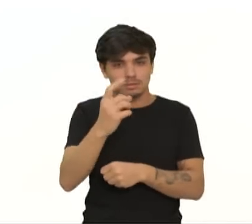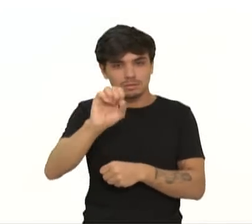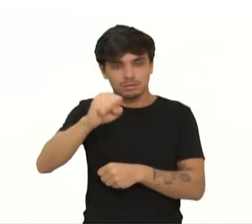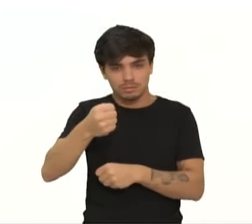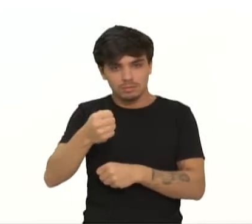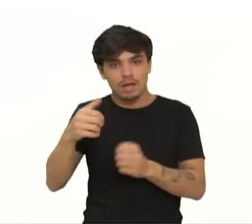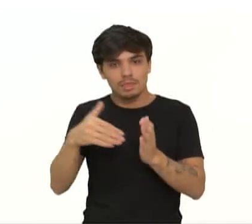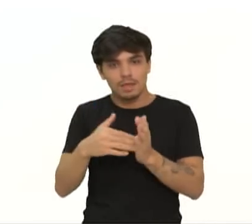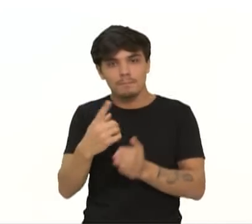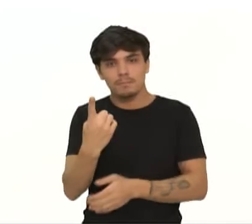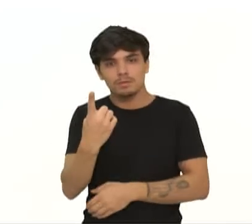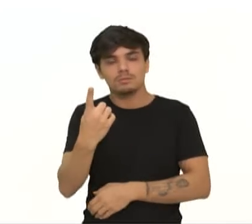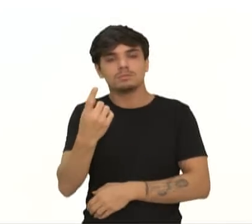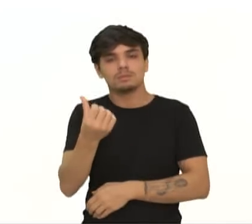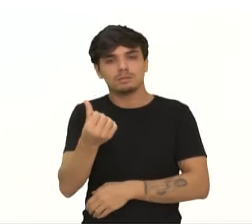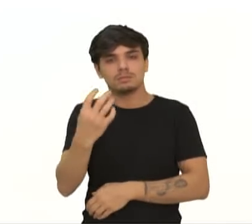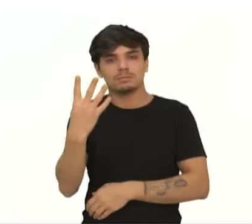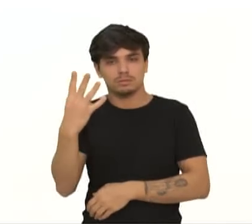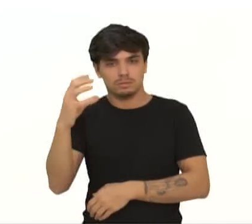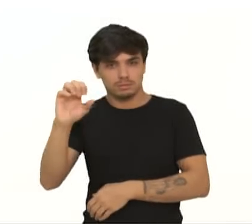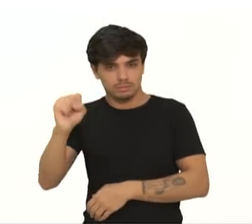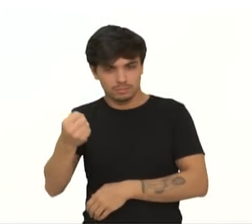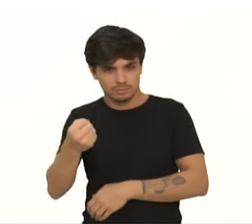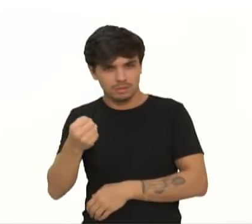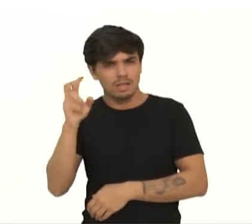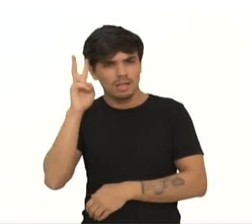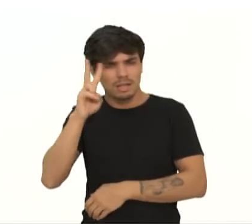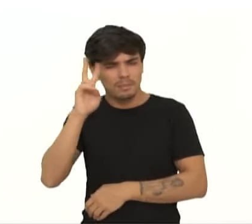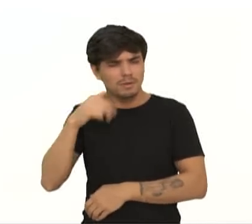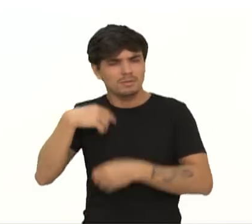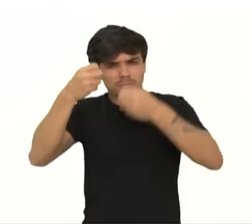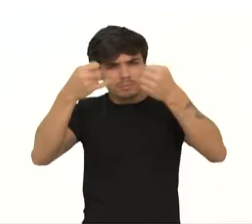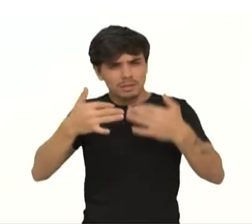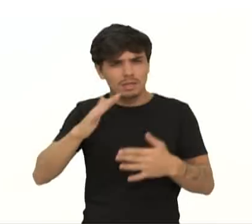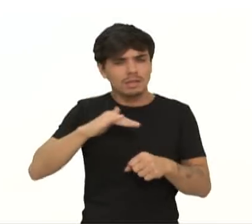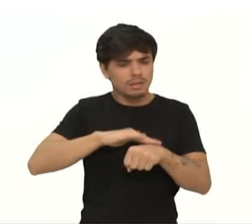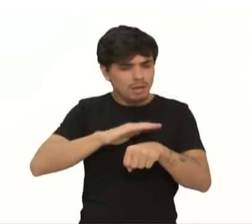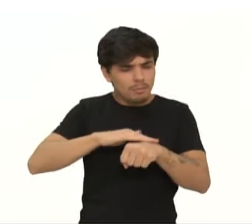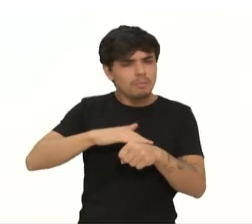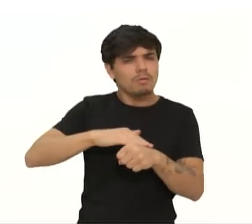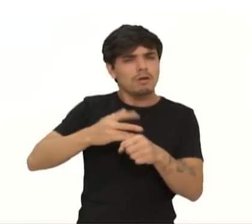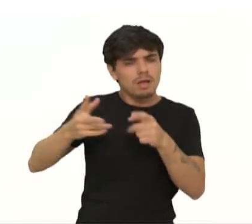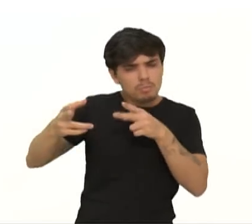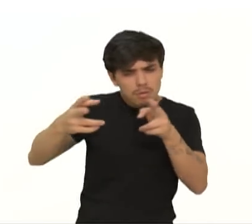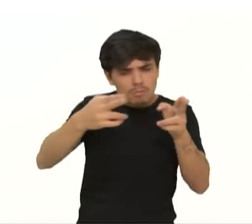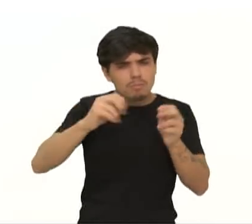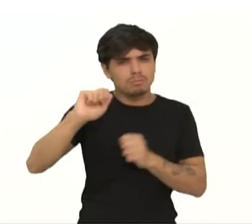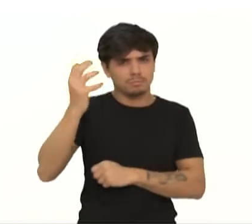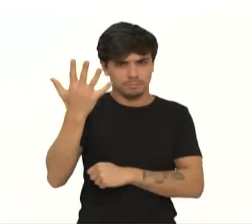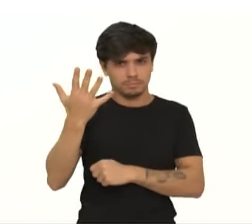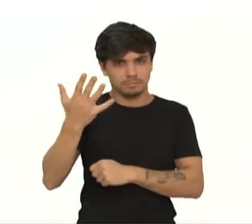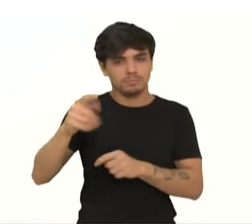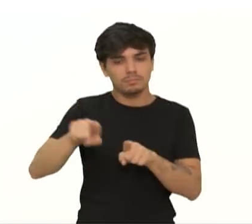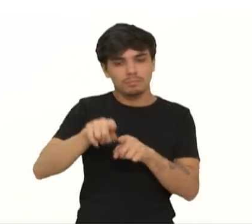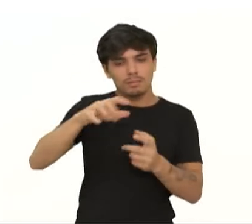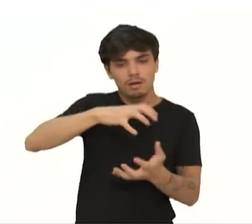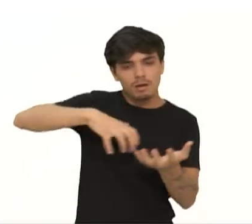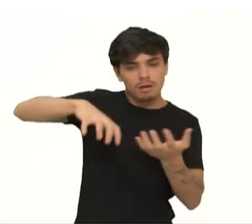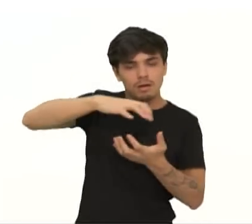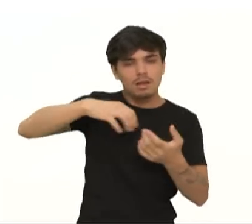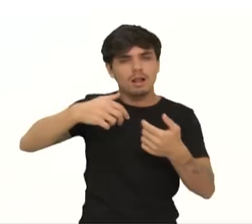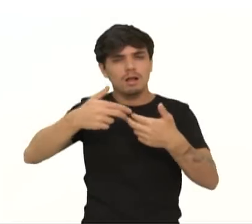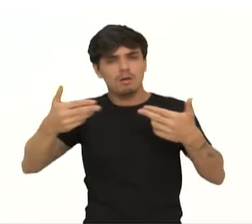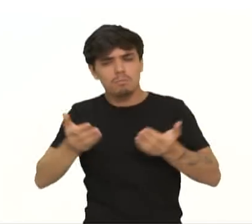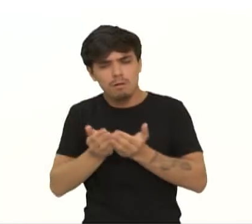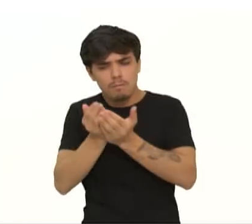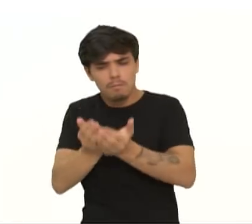a 1648. Lembra que eu falei que tudo acontecia no mesmo período? Lembra das datas das reformas, das grandes navegações? Então, é